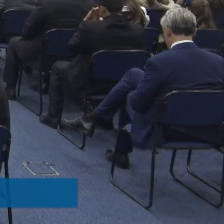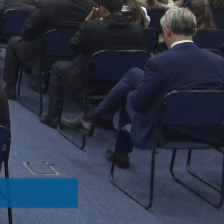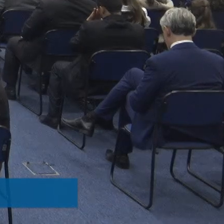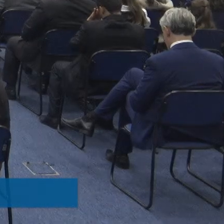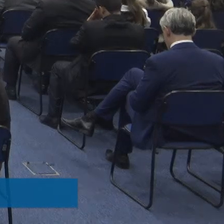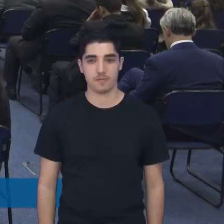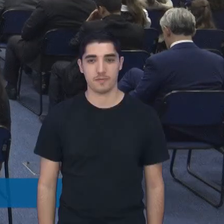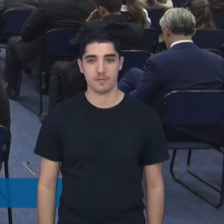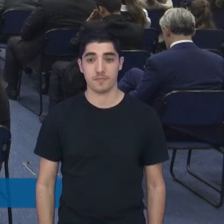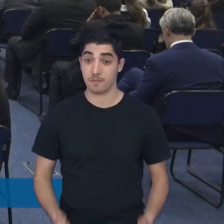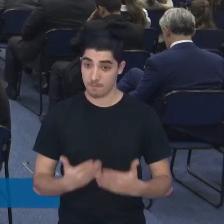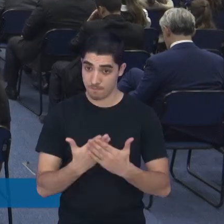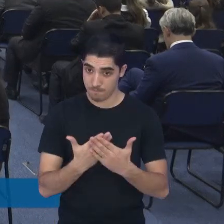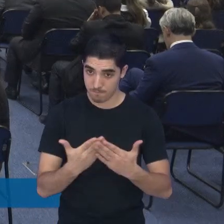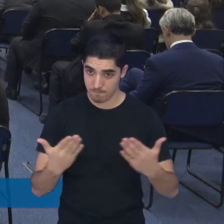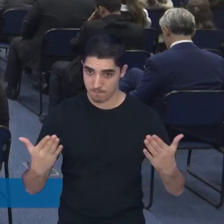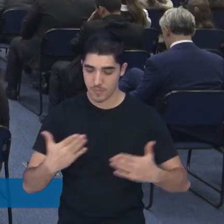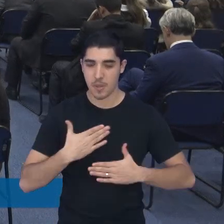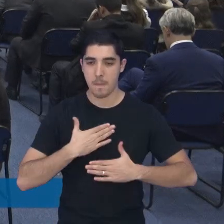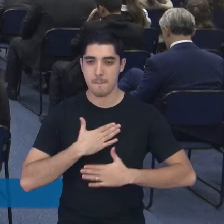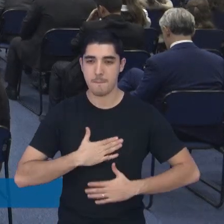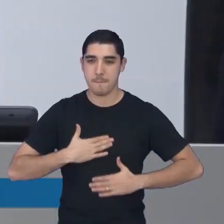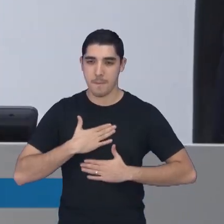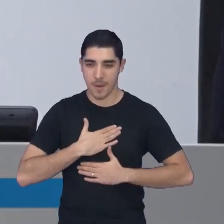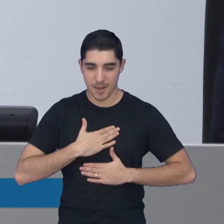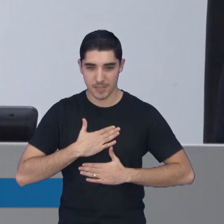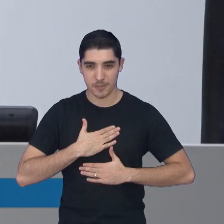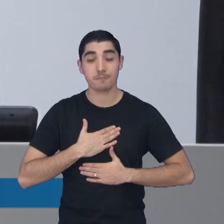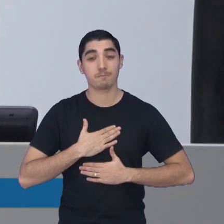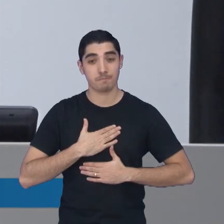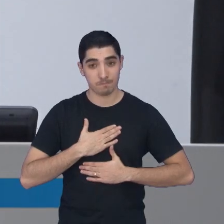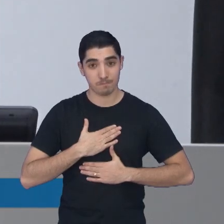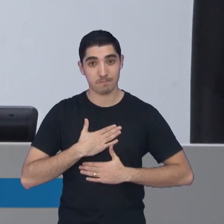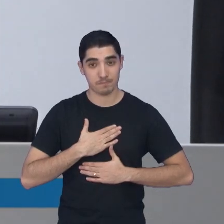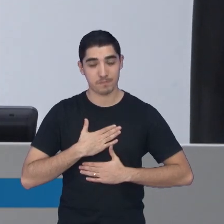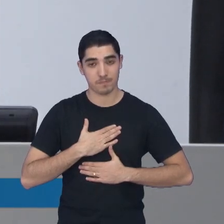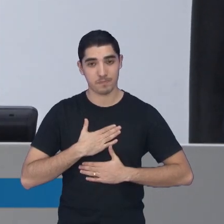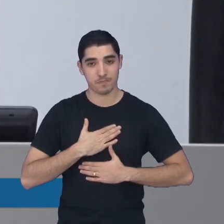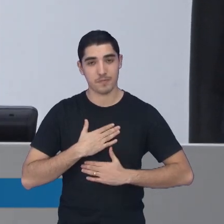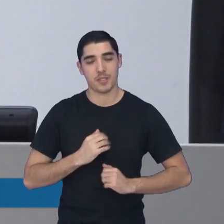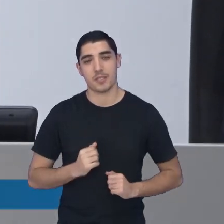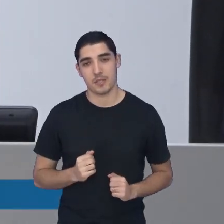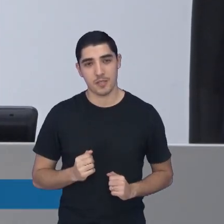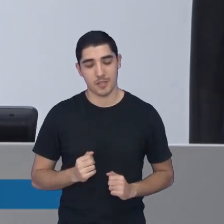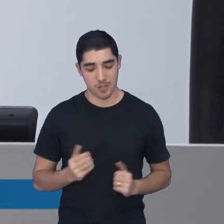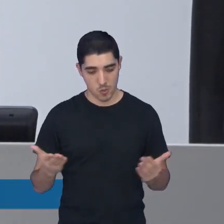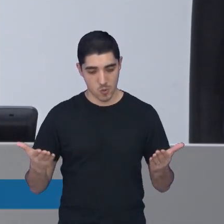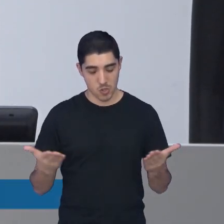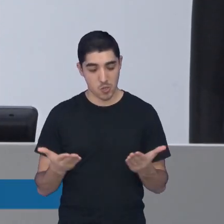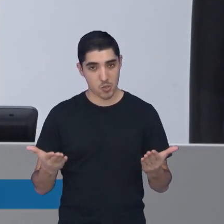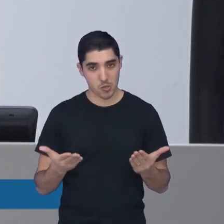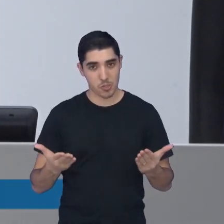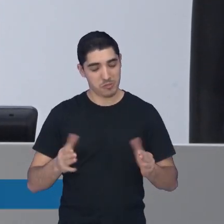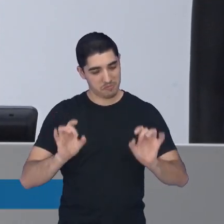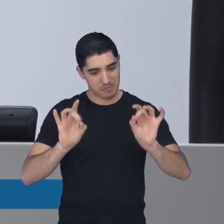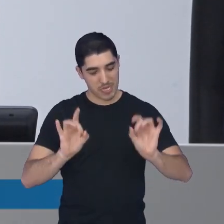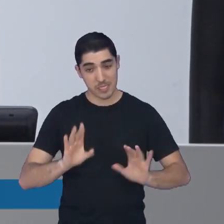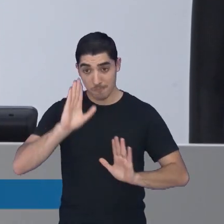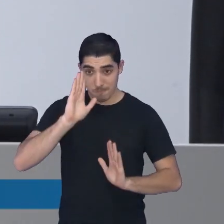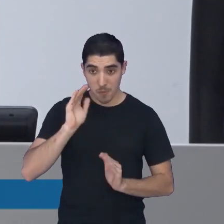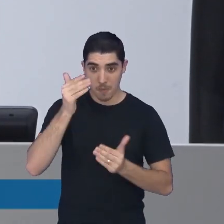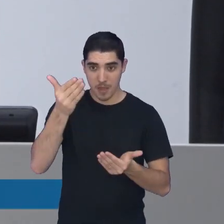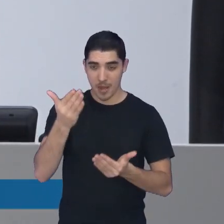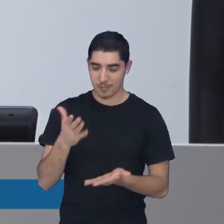Senhoras e senhores, prazer muito grande poder fazer essa homenagem a essa